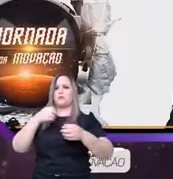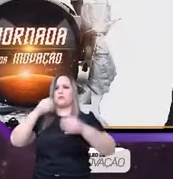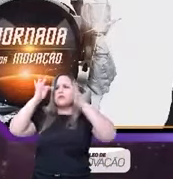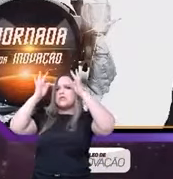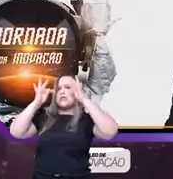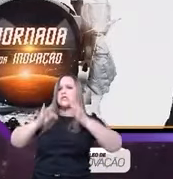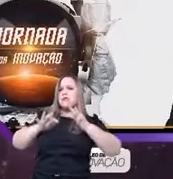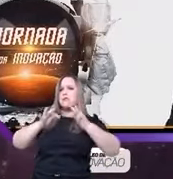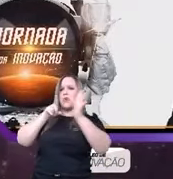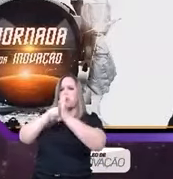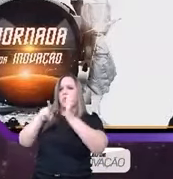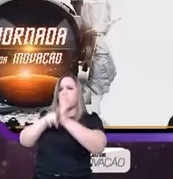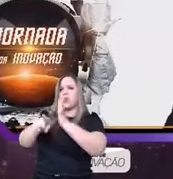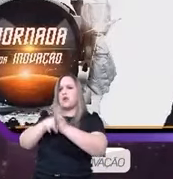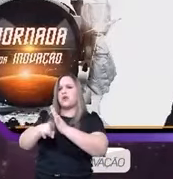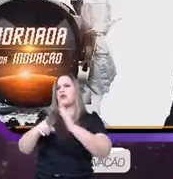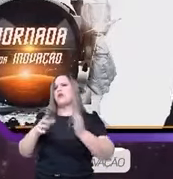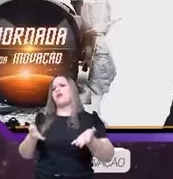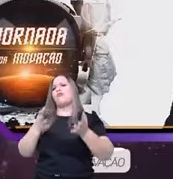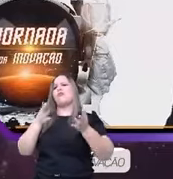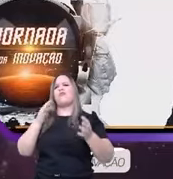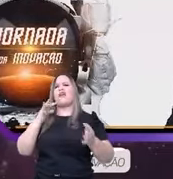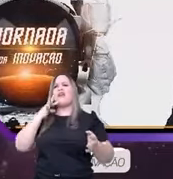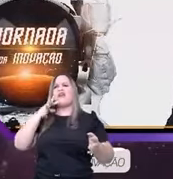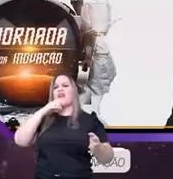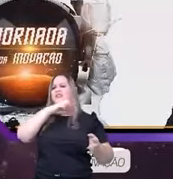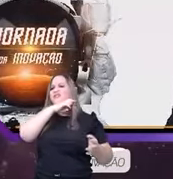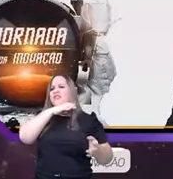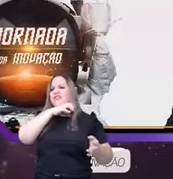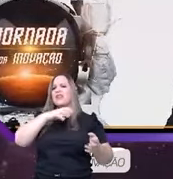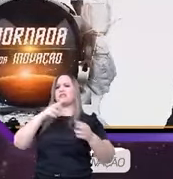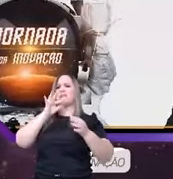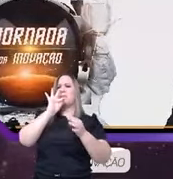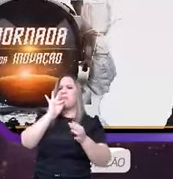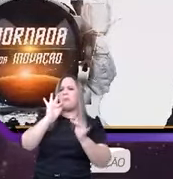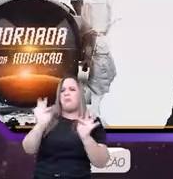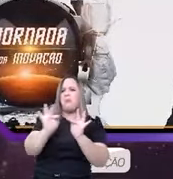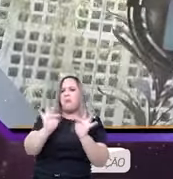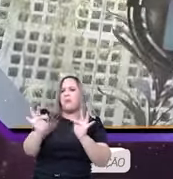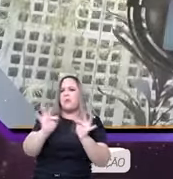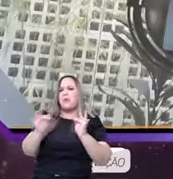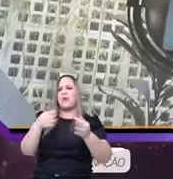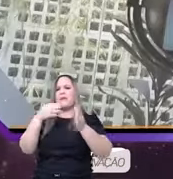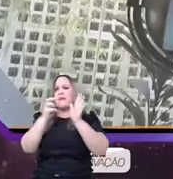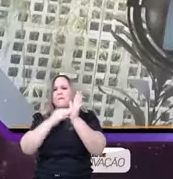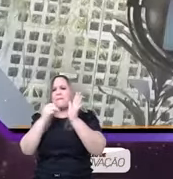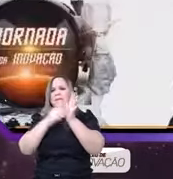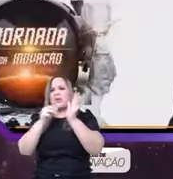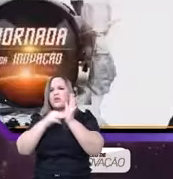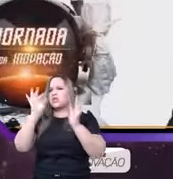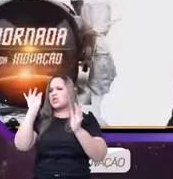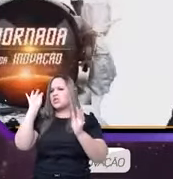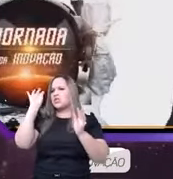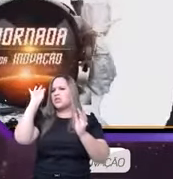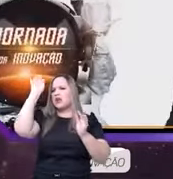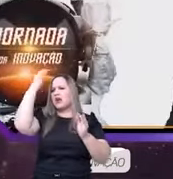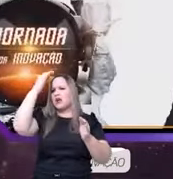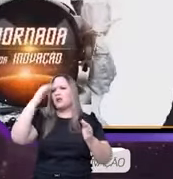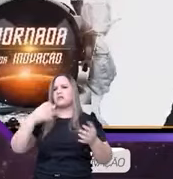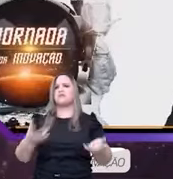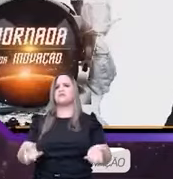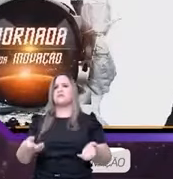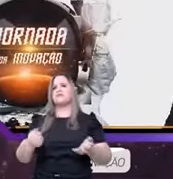continuo vendo poucas evidências da aplicação dessas metodologias ágeis no contexto da atividade